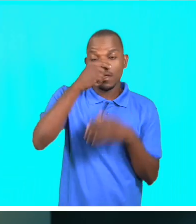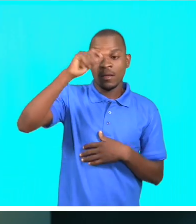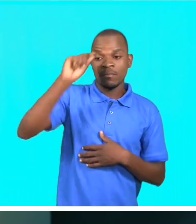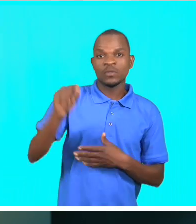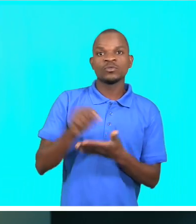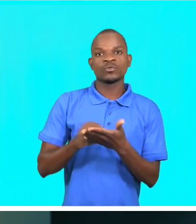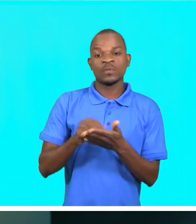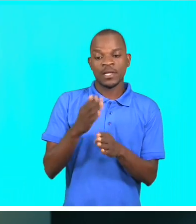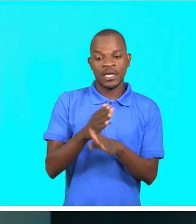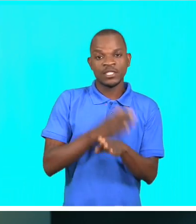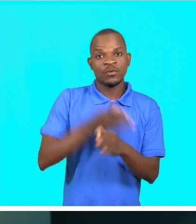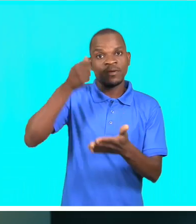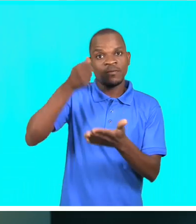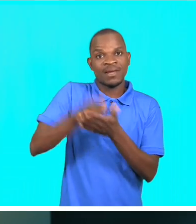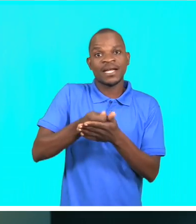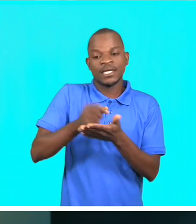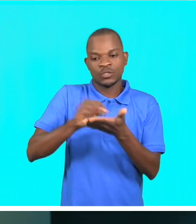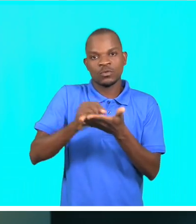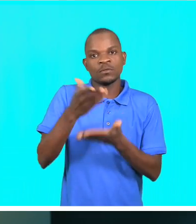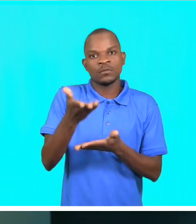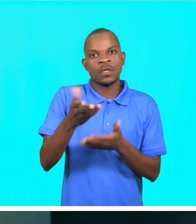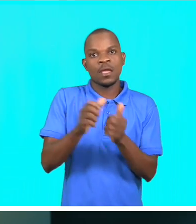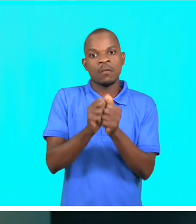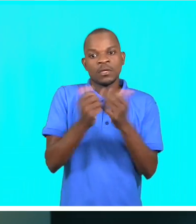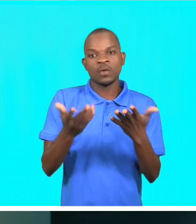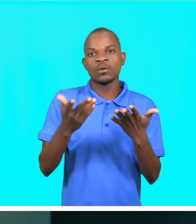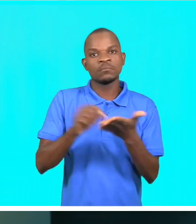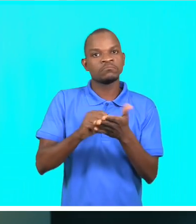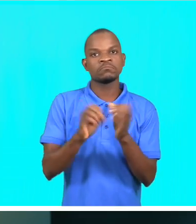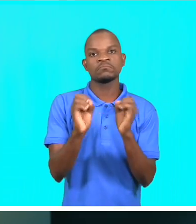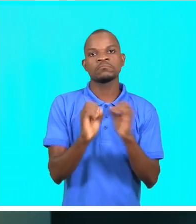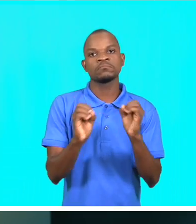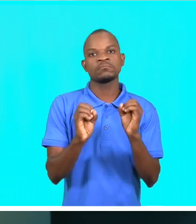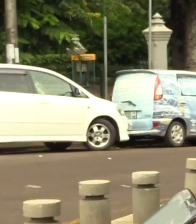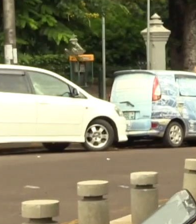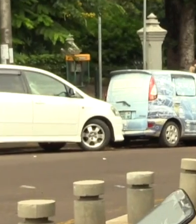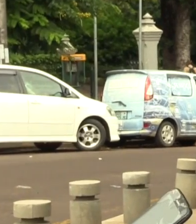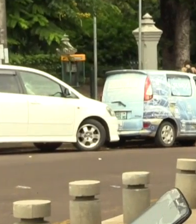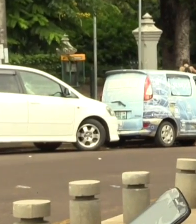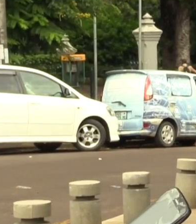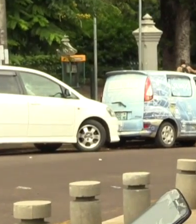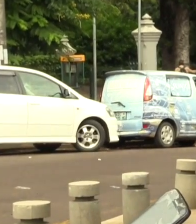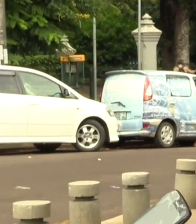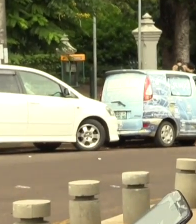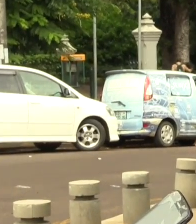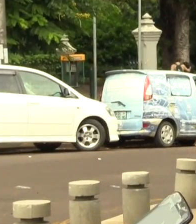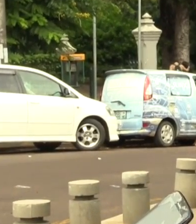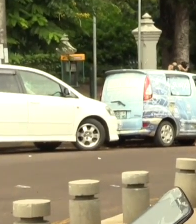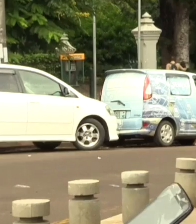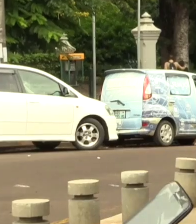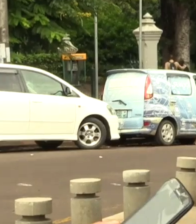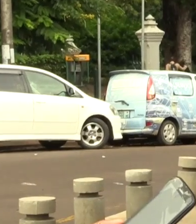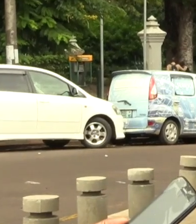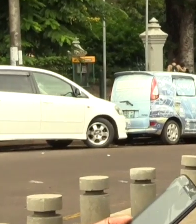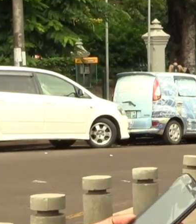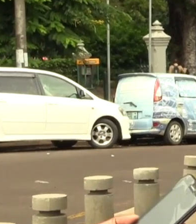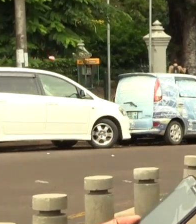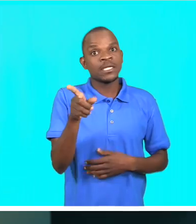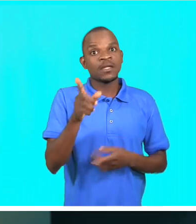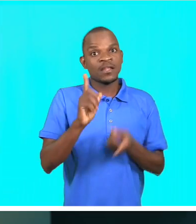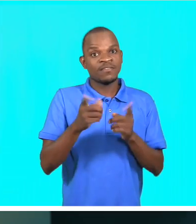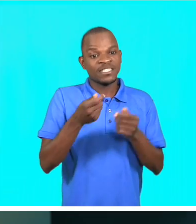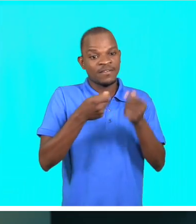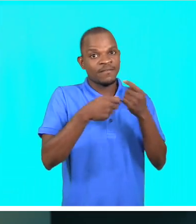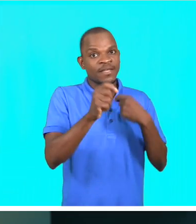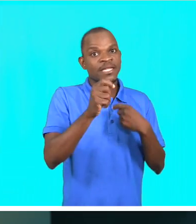Edmilson desistiu da escola. Eu estava a pagar a escola de Edmilson. Não, hoje essa Edmilson não está a estudar. Edmilson Governo acusa sua mãe de